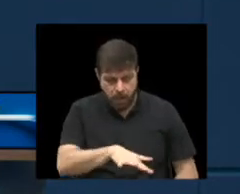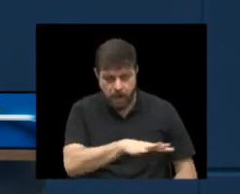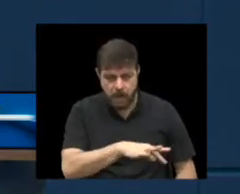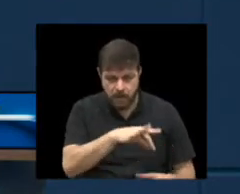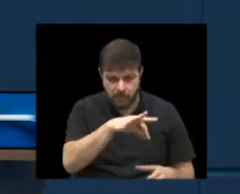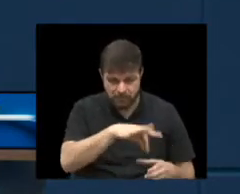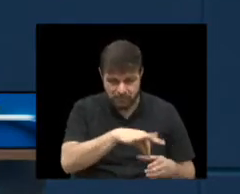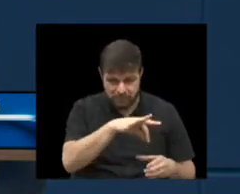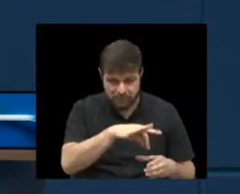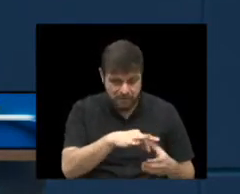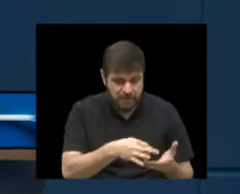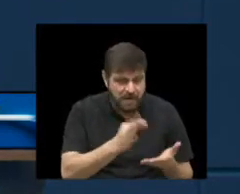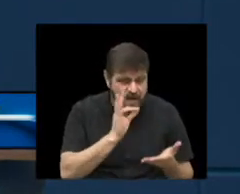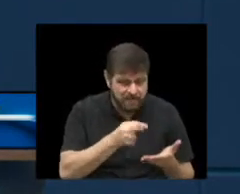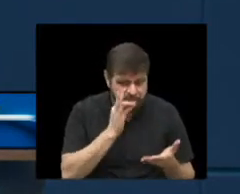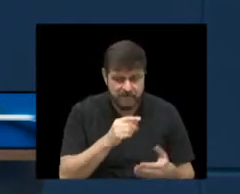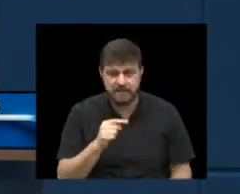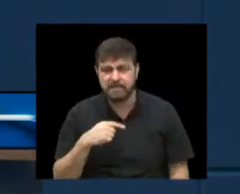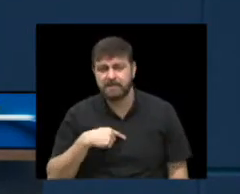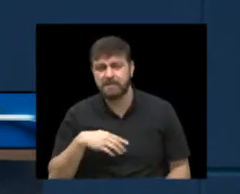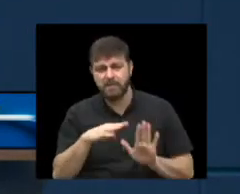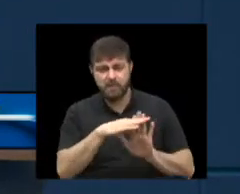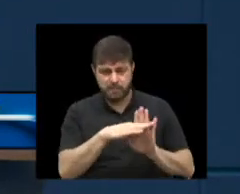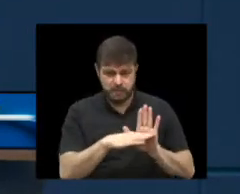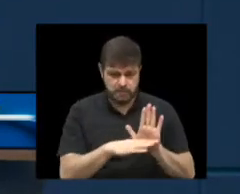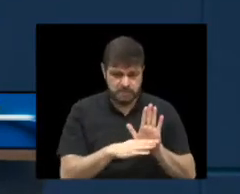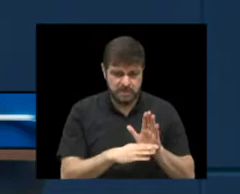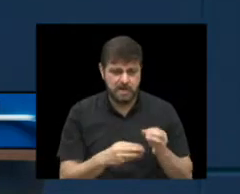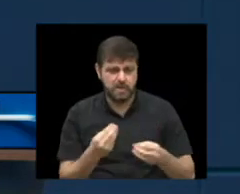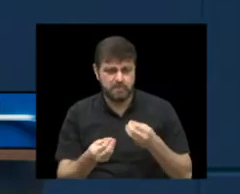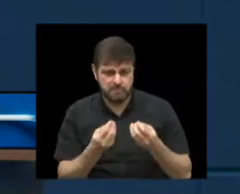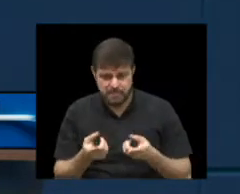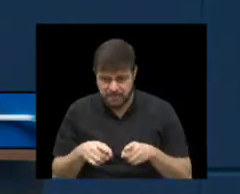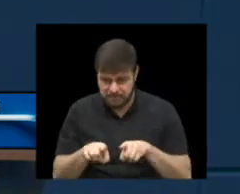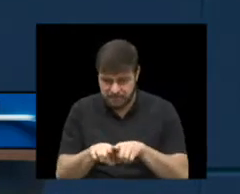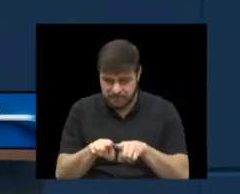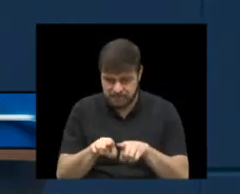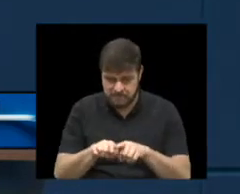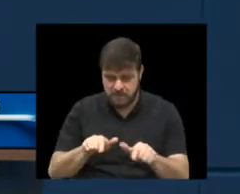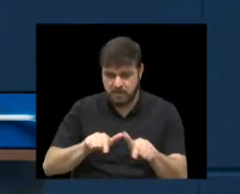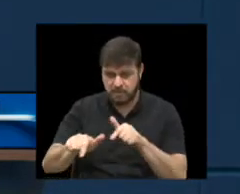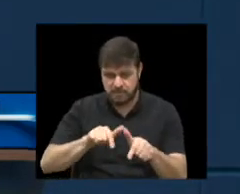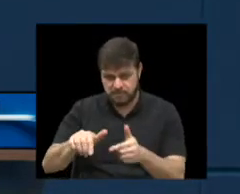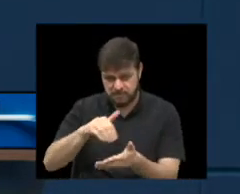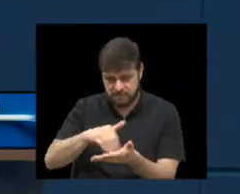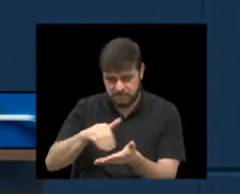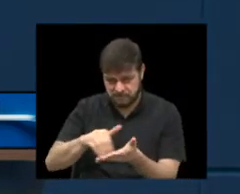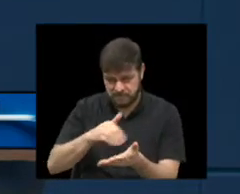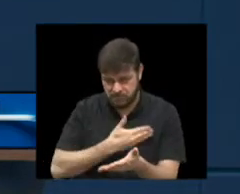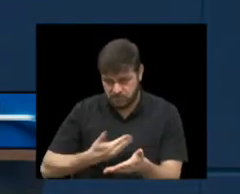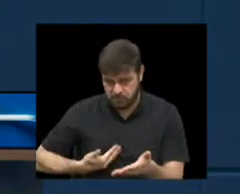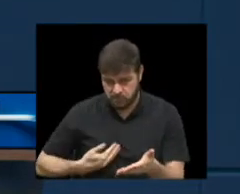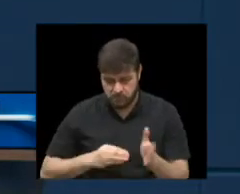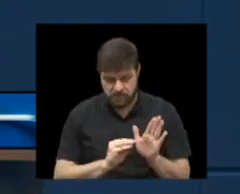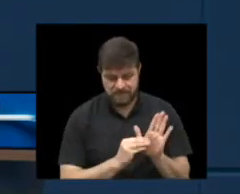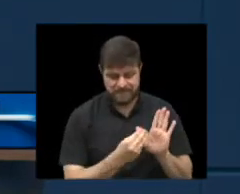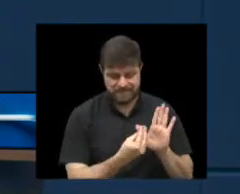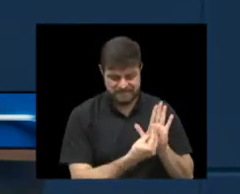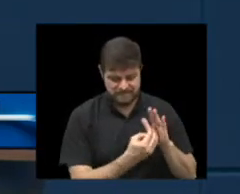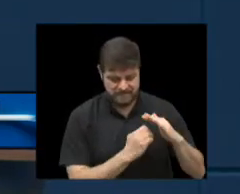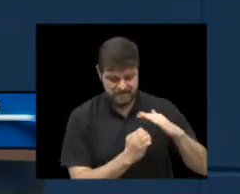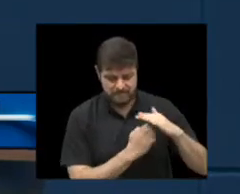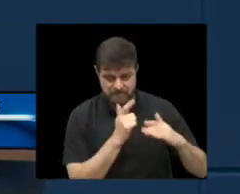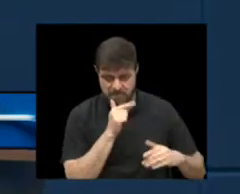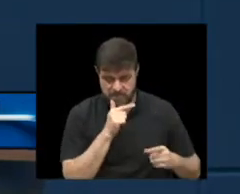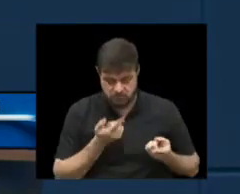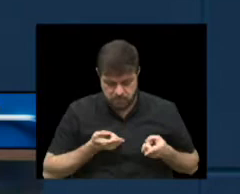O que é esse projeto? É um projeto que é uma parceria entre a Secretaria de Serviços Públicos e a Sanasa, que